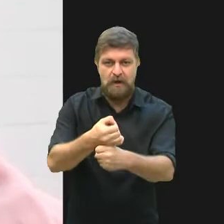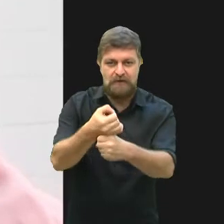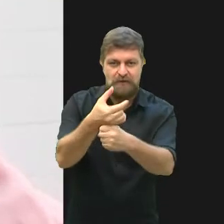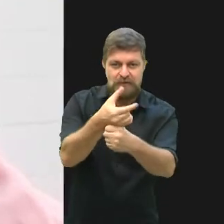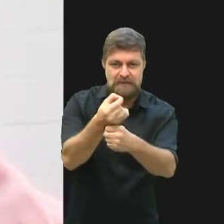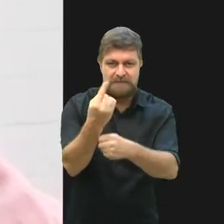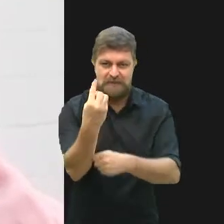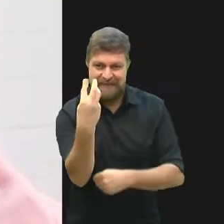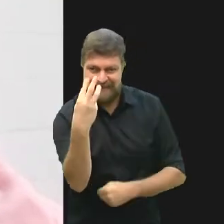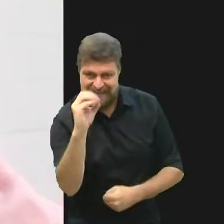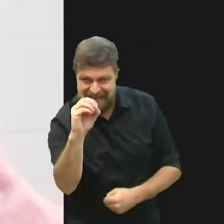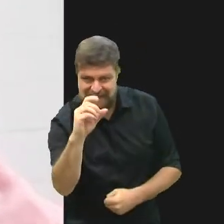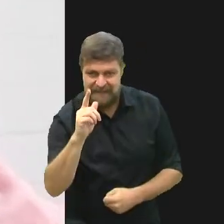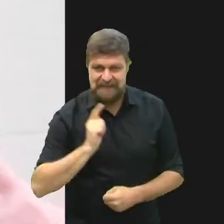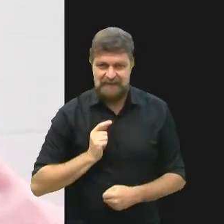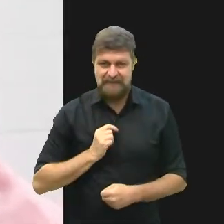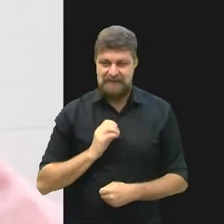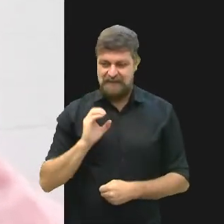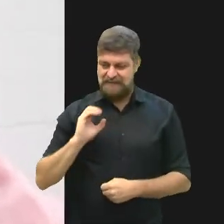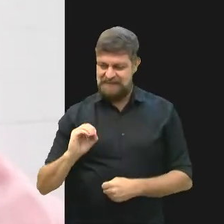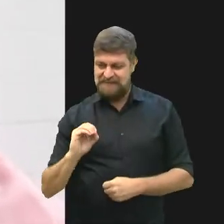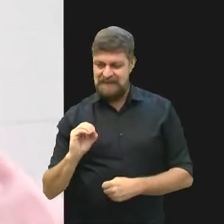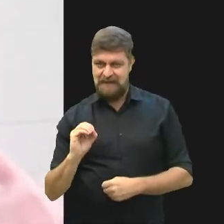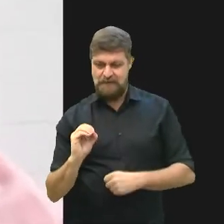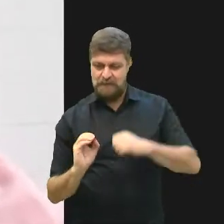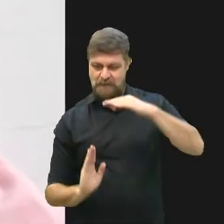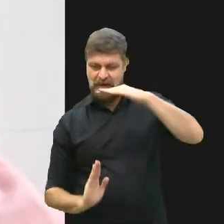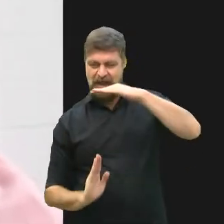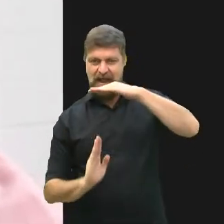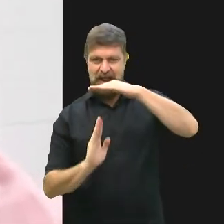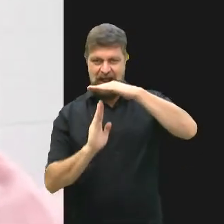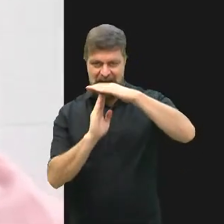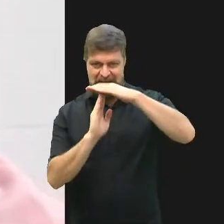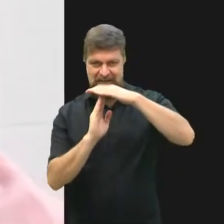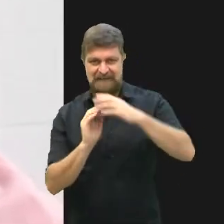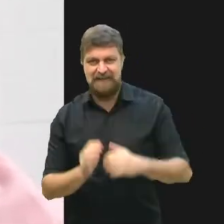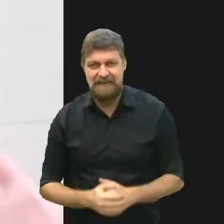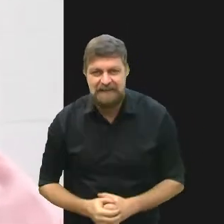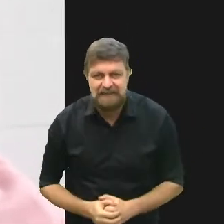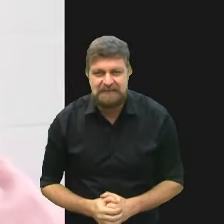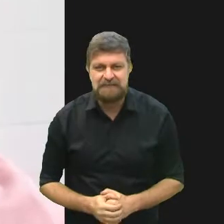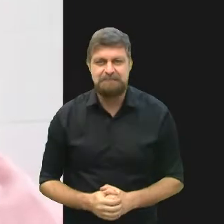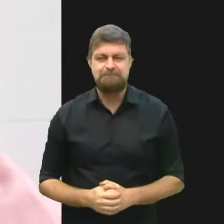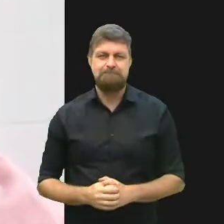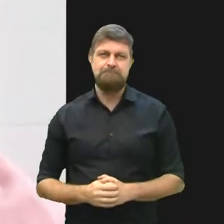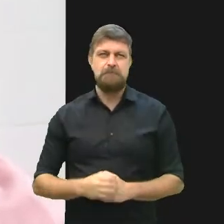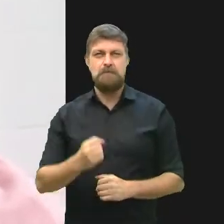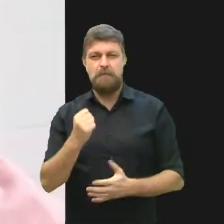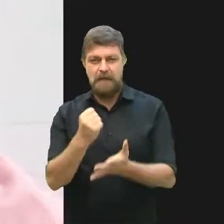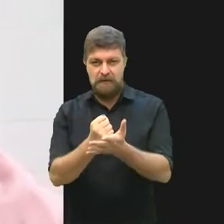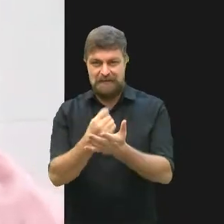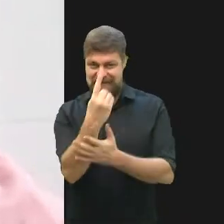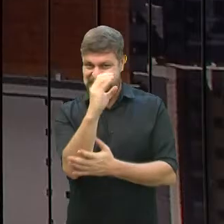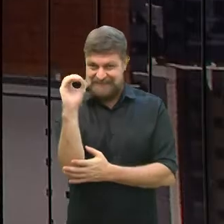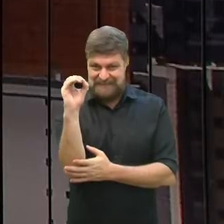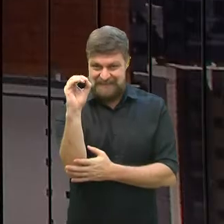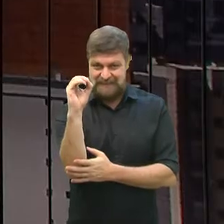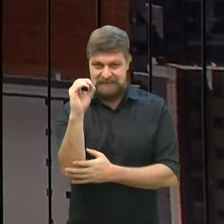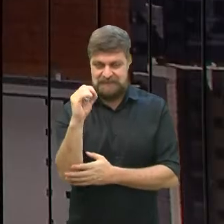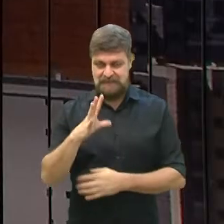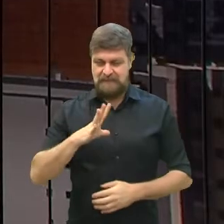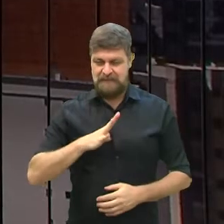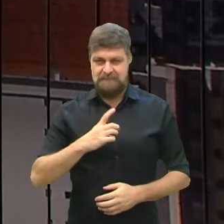numa escala de zero, nota zero, que seria nada sustentável, a uma nota 100, que seria